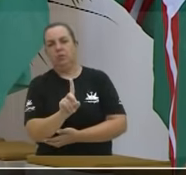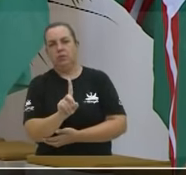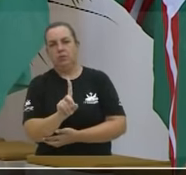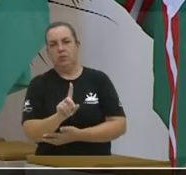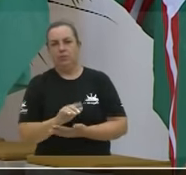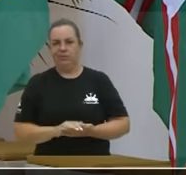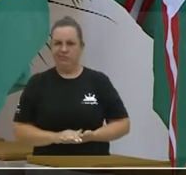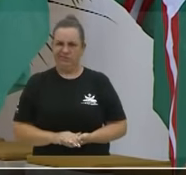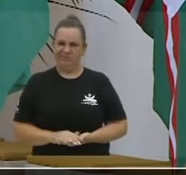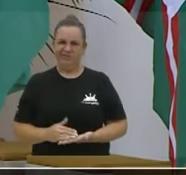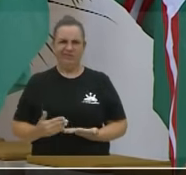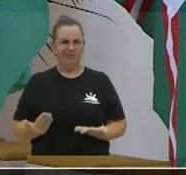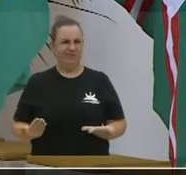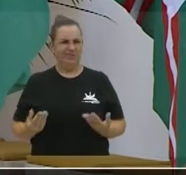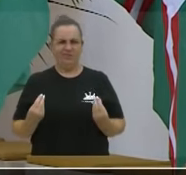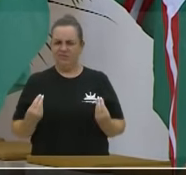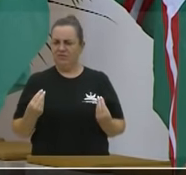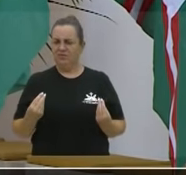É,